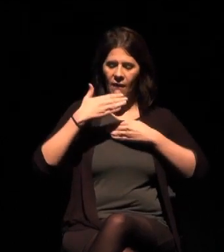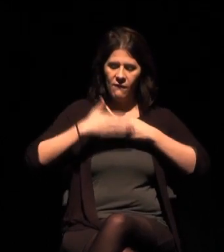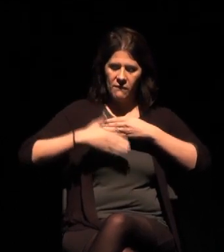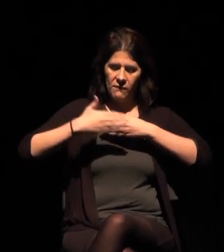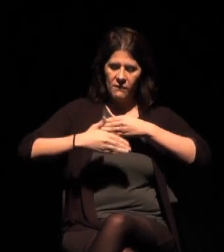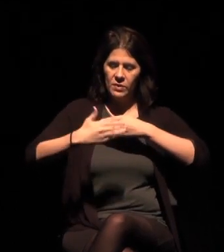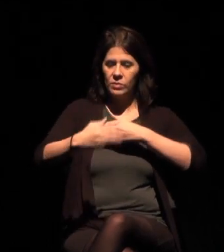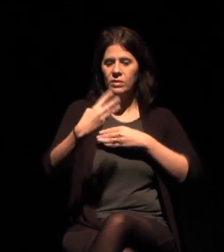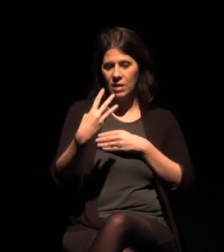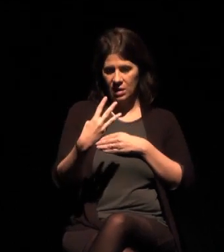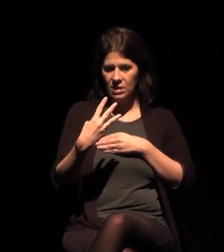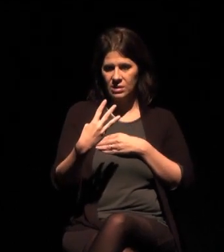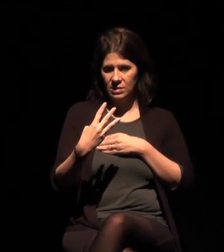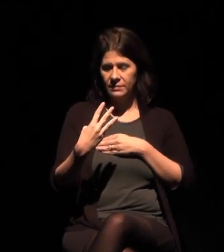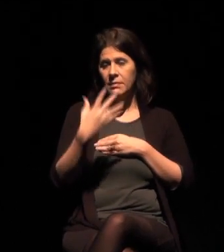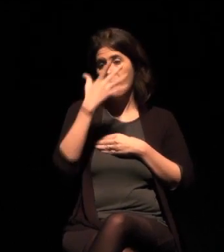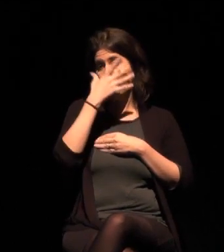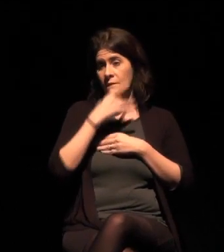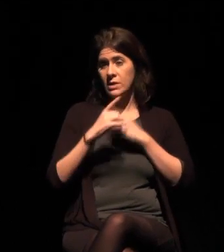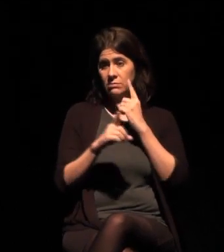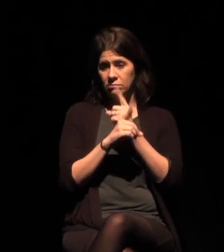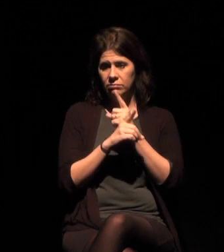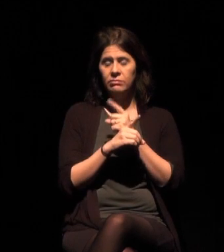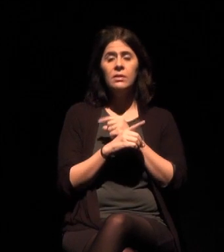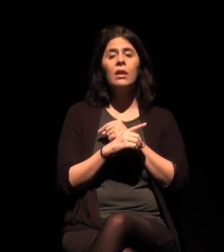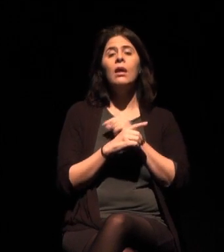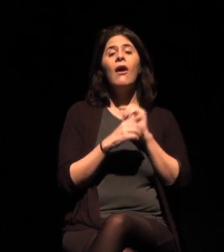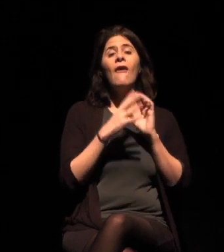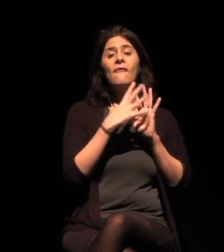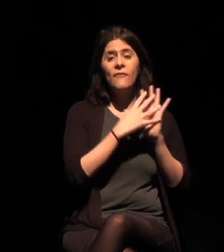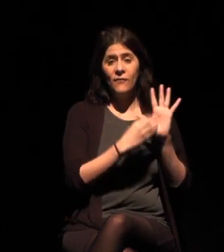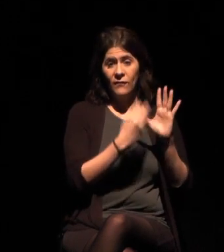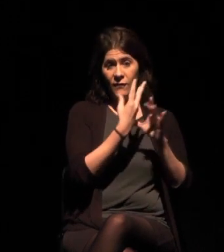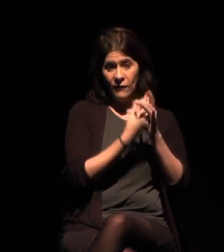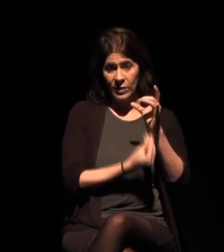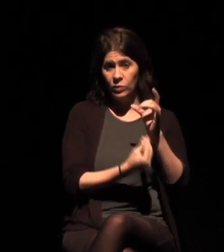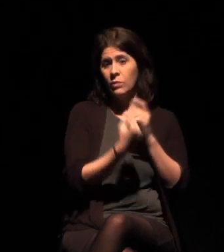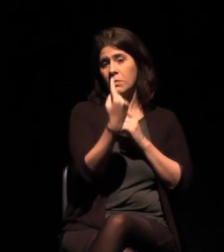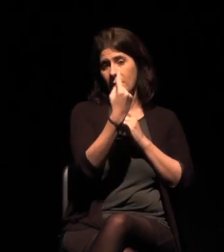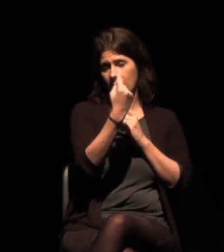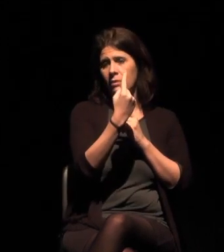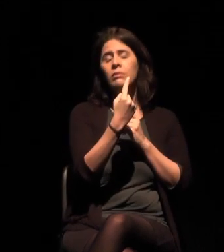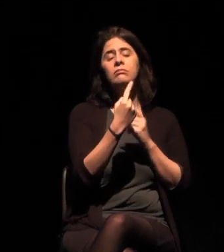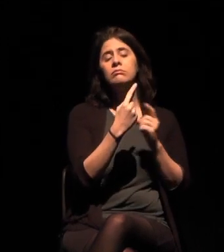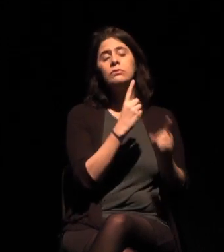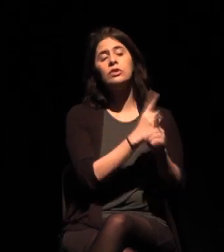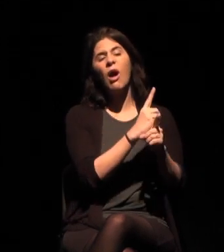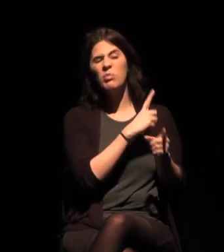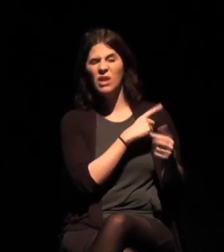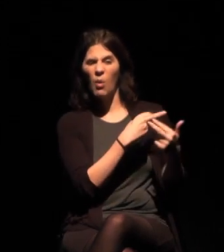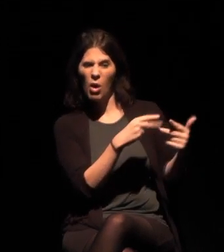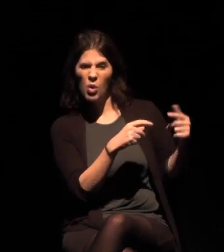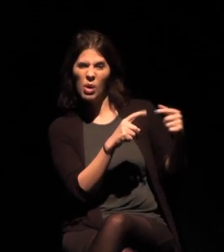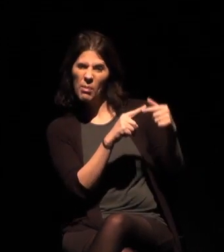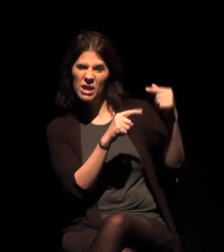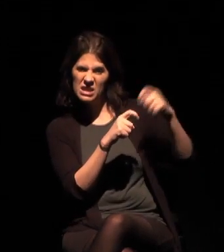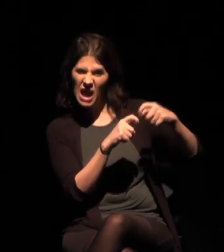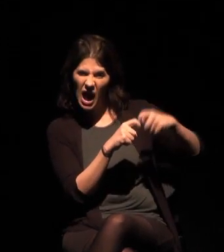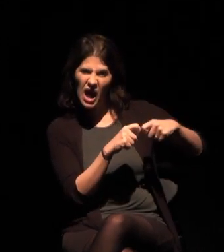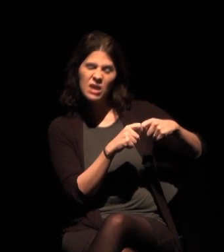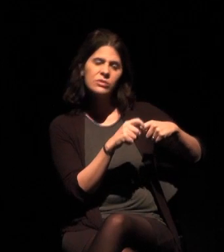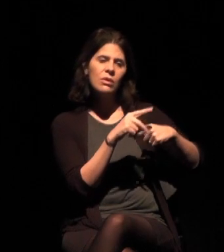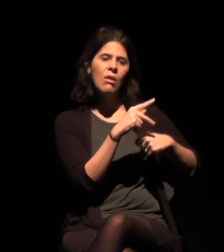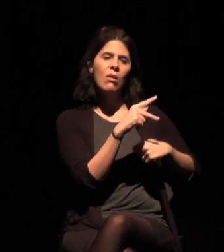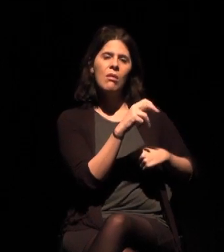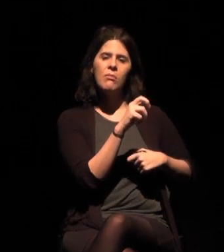o primeiro filtro determina-se tempo na grafia o segundo filme e termina se tem alguma algum rosto conhecido que eles precisam